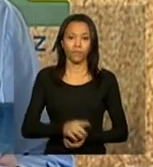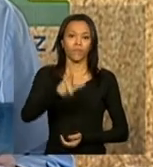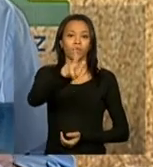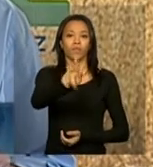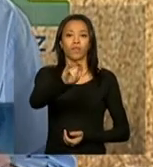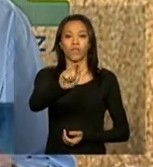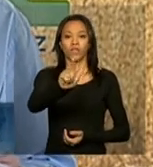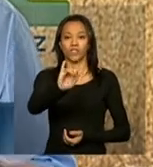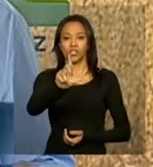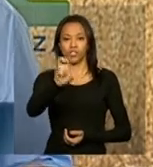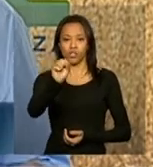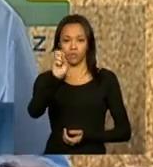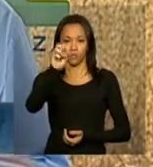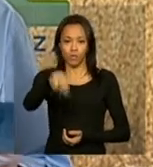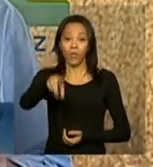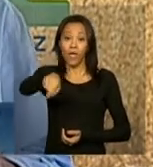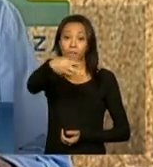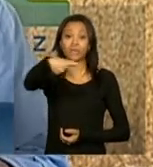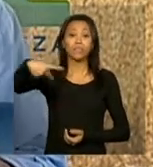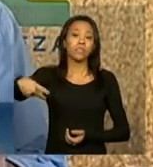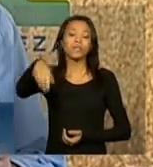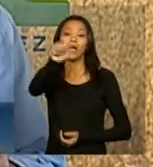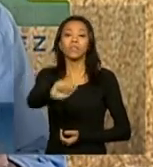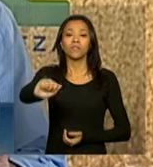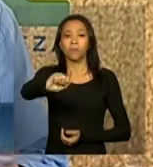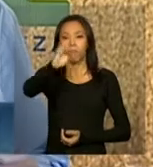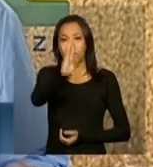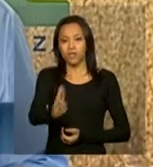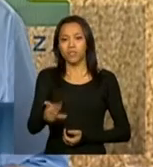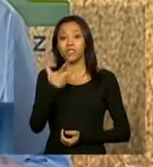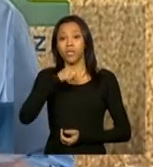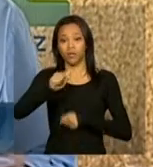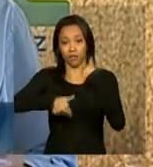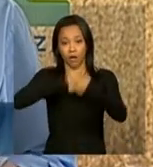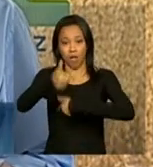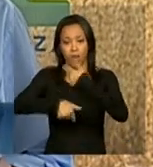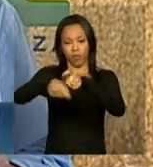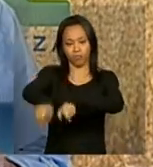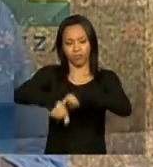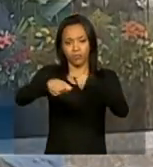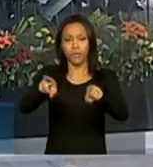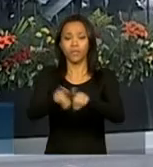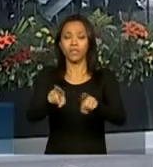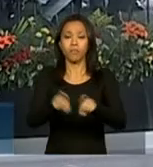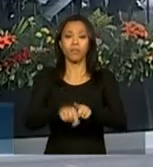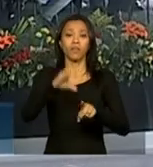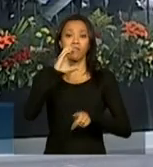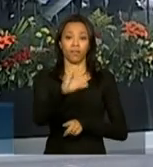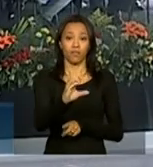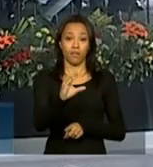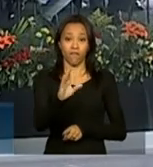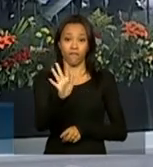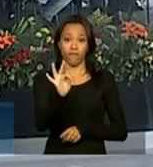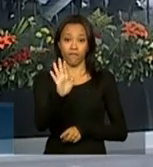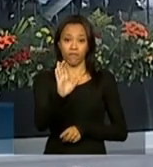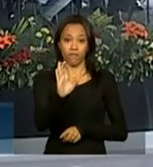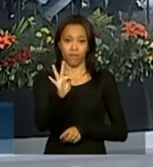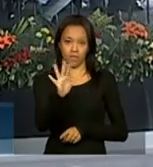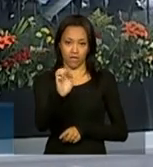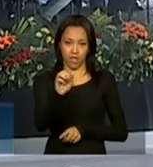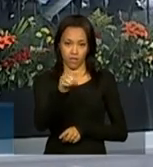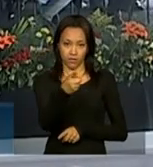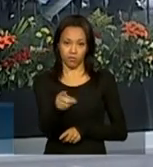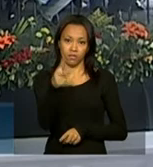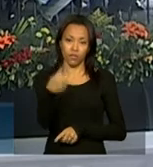Gilson Pinesso, presidente da Associação Brasileira dos Produtores, Rui Prado, presidente da Federação da Agricultura do